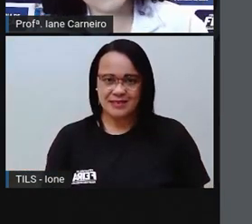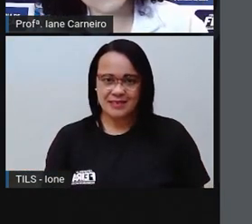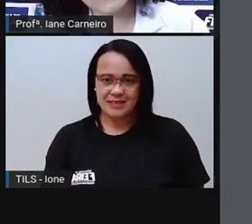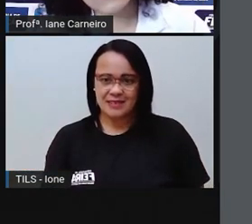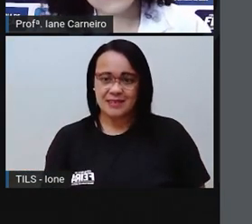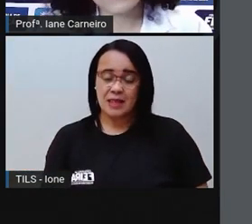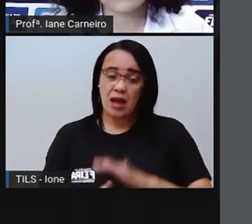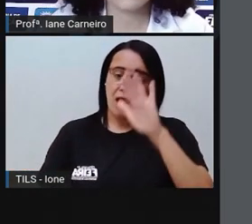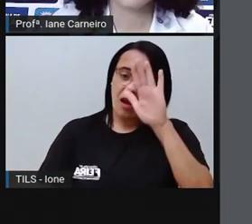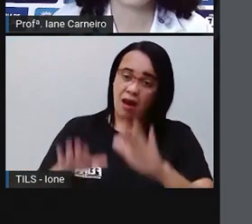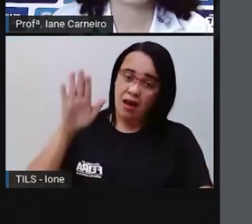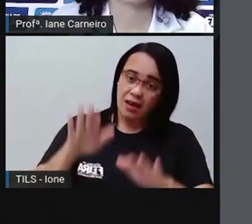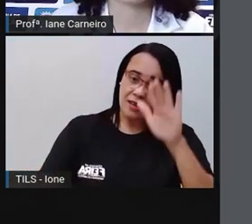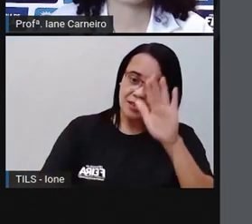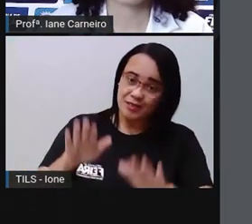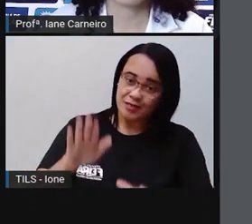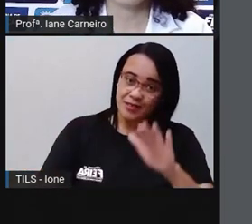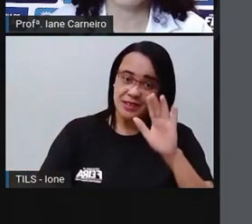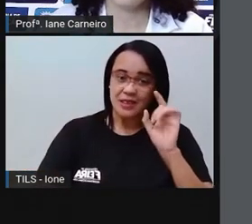Outras vezes,